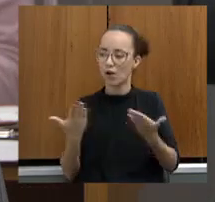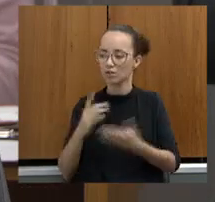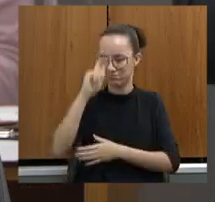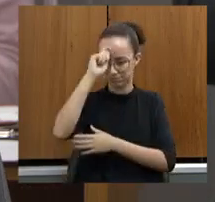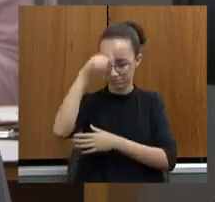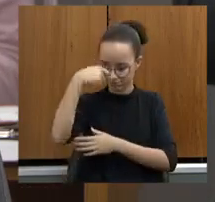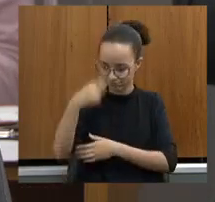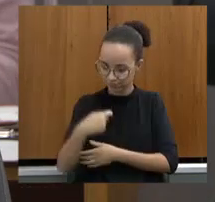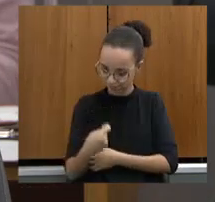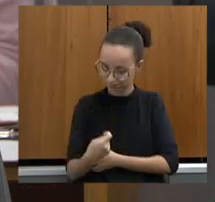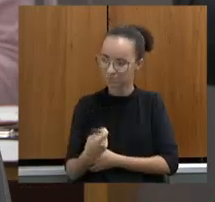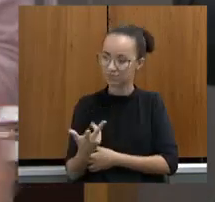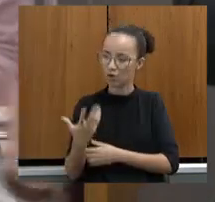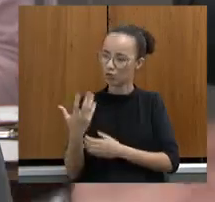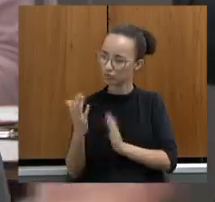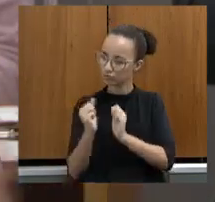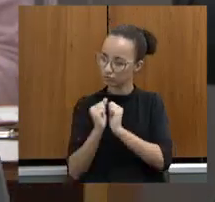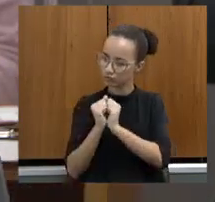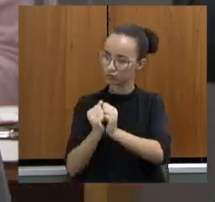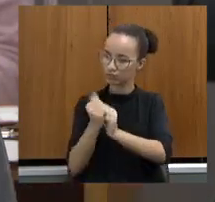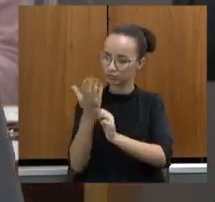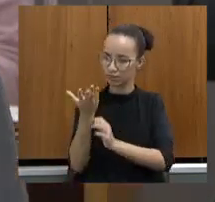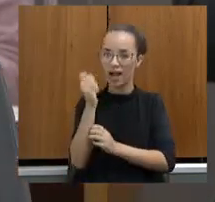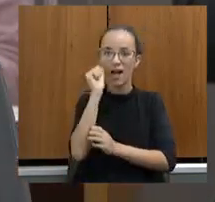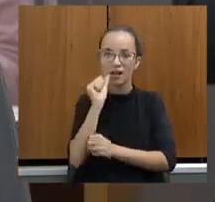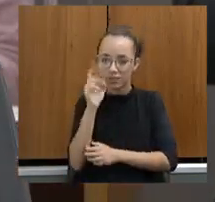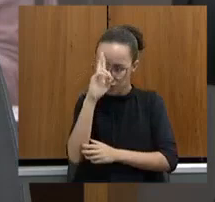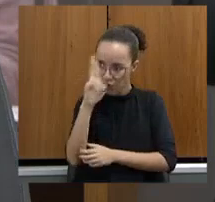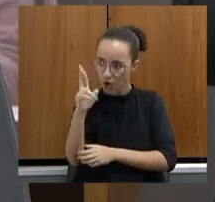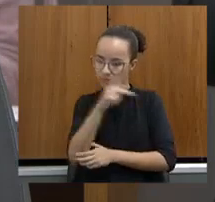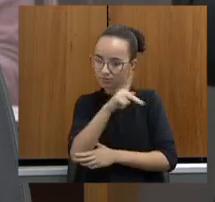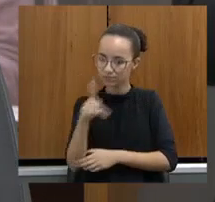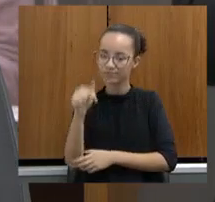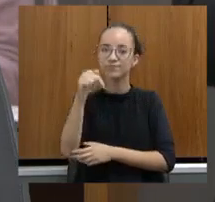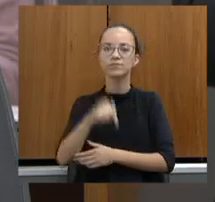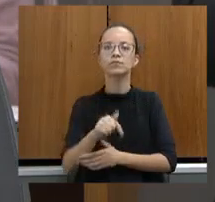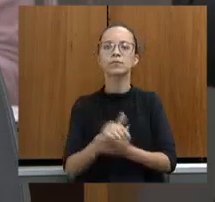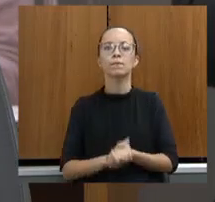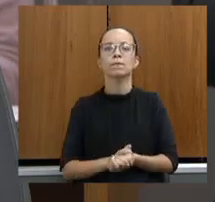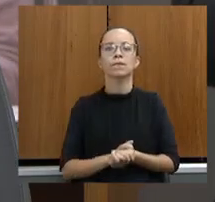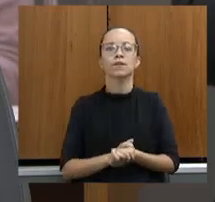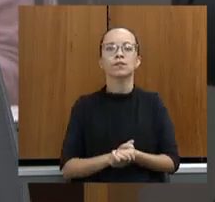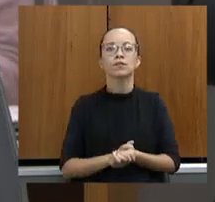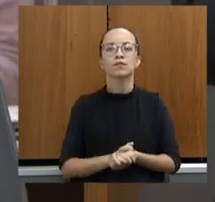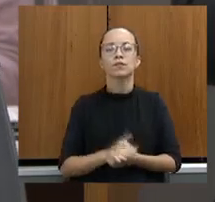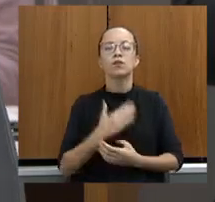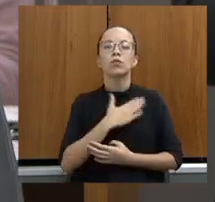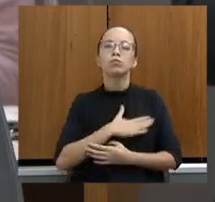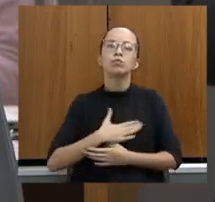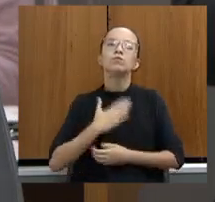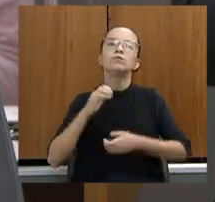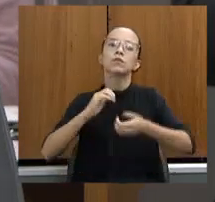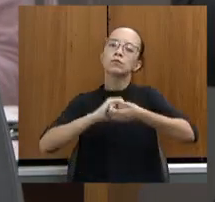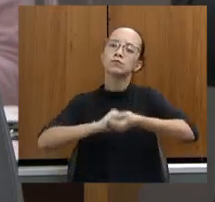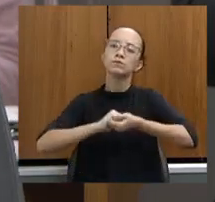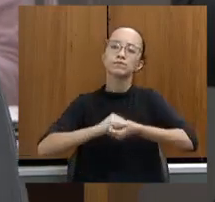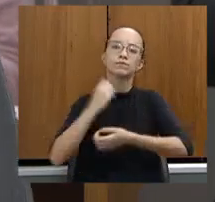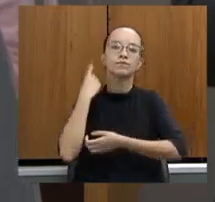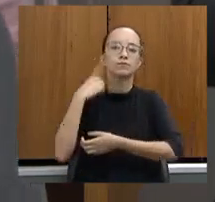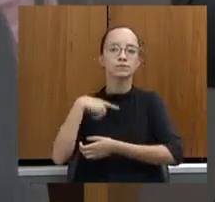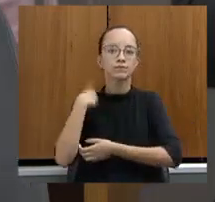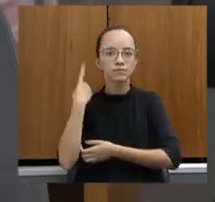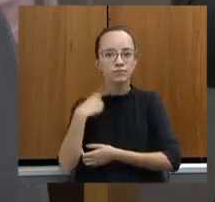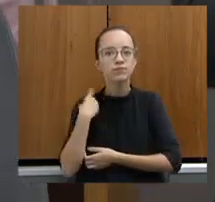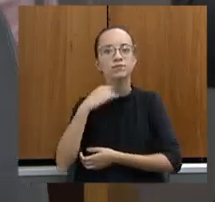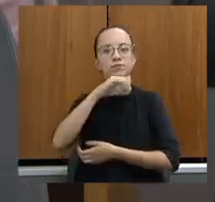juntos presidindo essa sessão seu nome gostaria também de saudar os nossos deputados aqui presentes